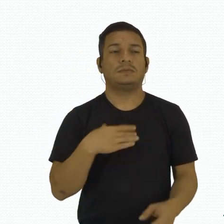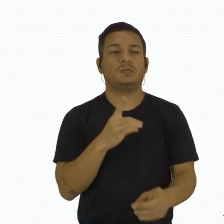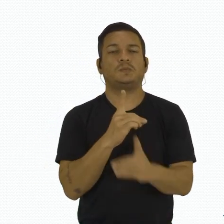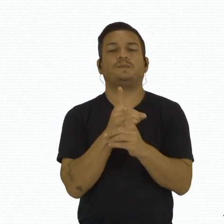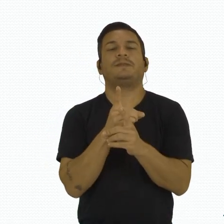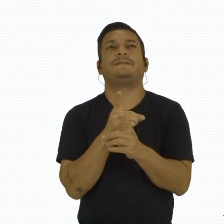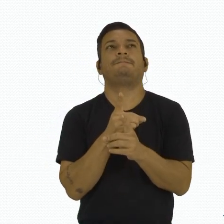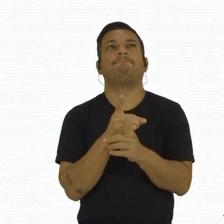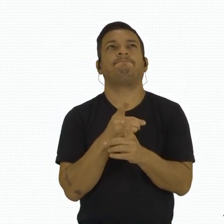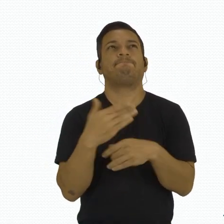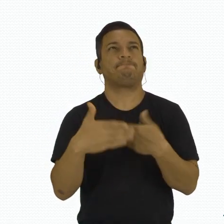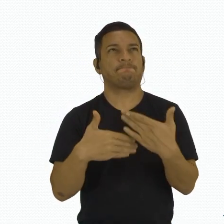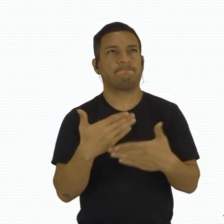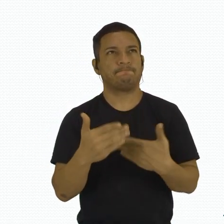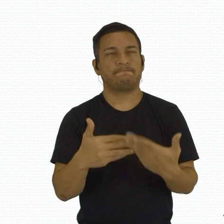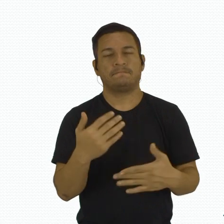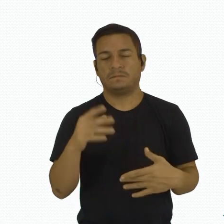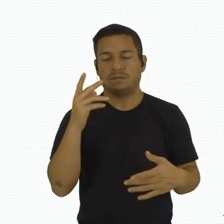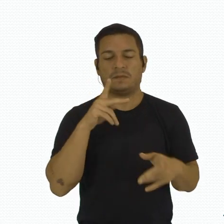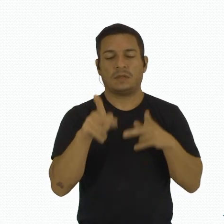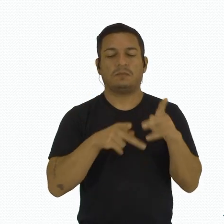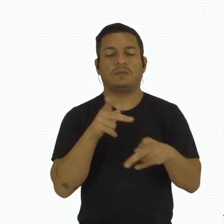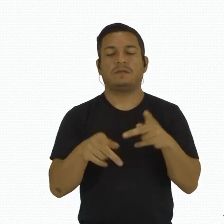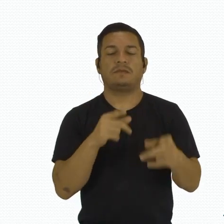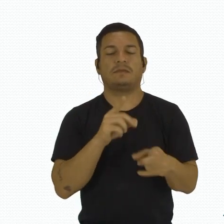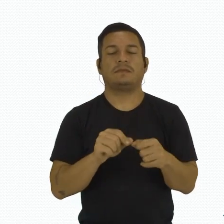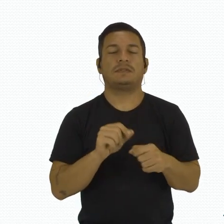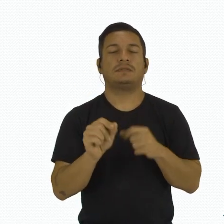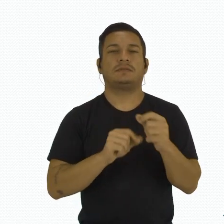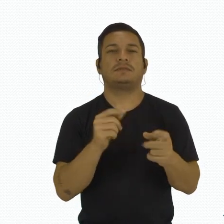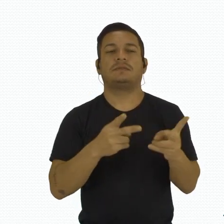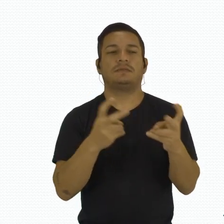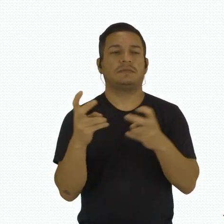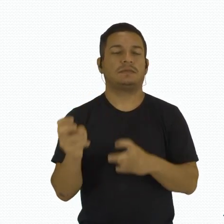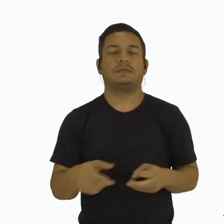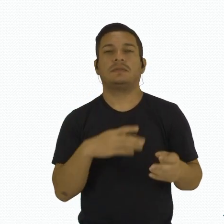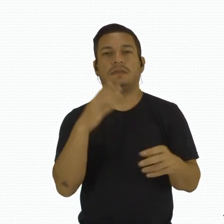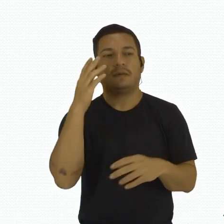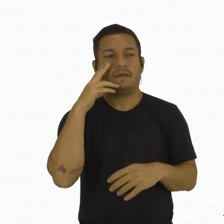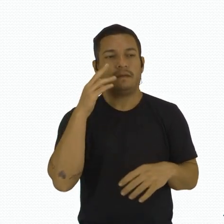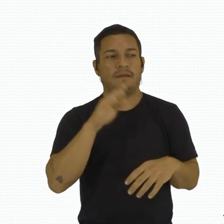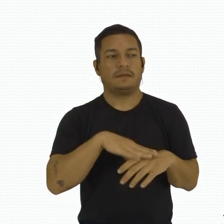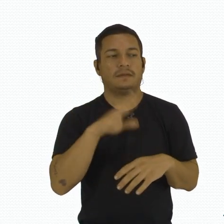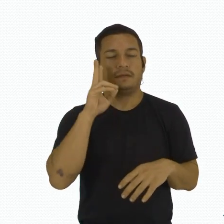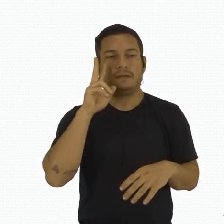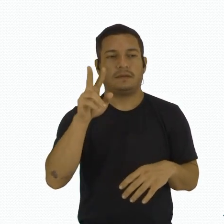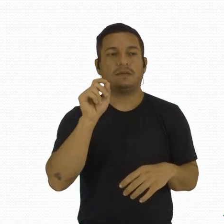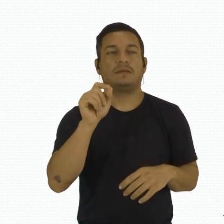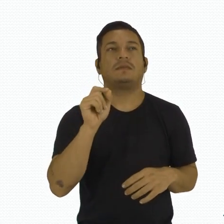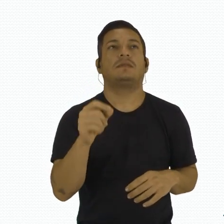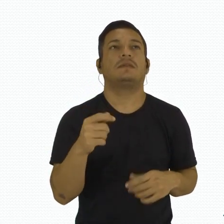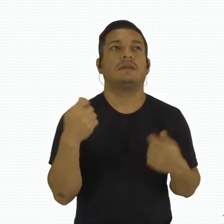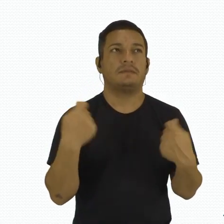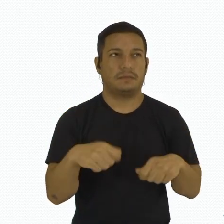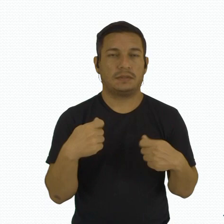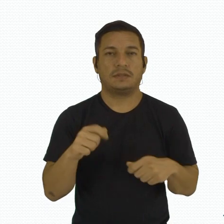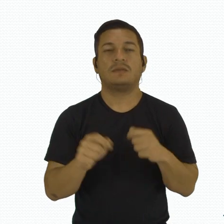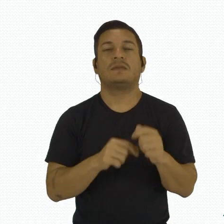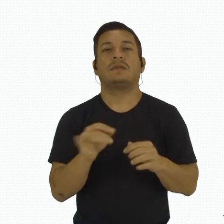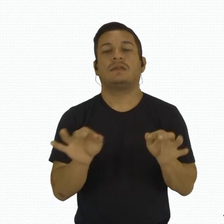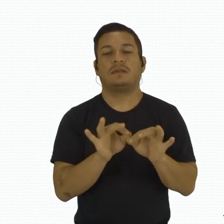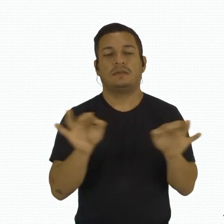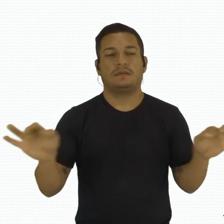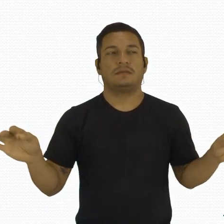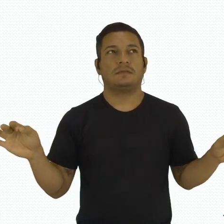Ao longo da história, os povos iam fazendo essa divisão e iam observando que cada vez mais que ia ficando precisa essas